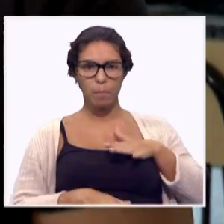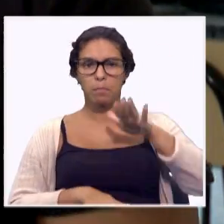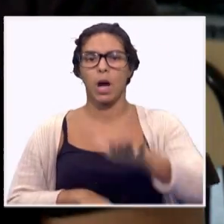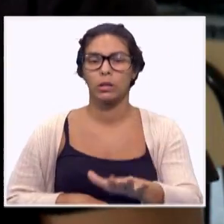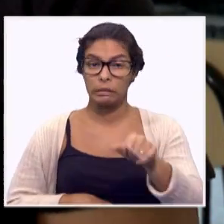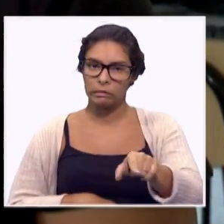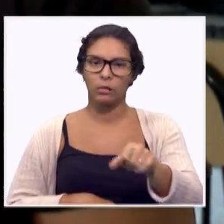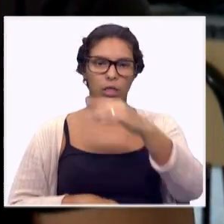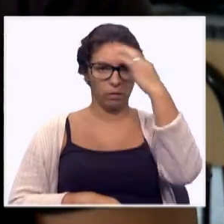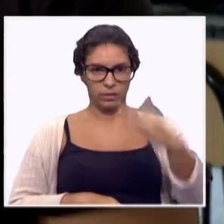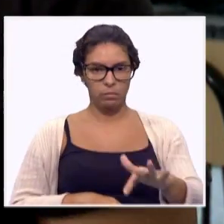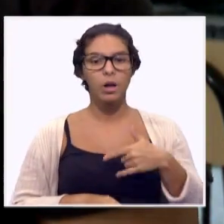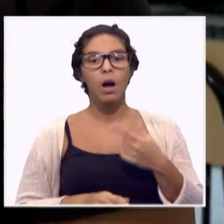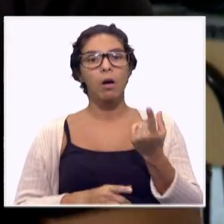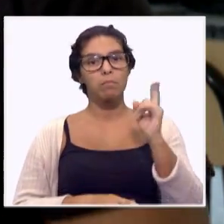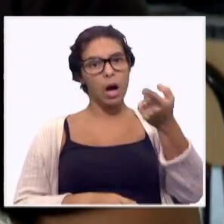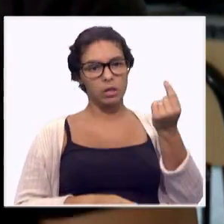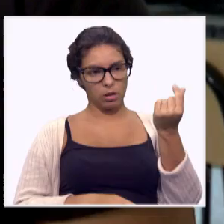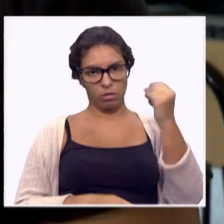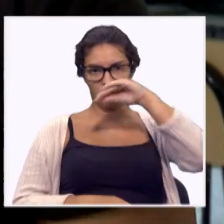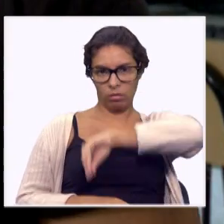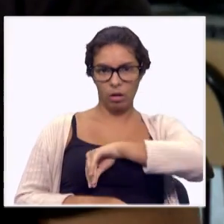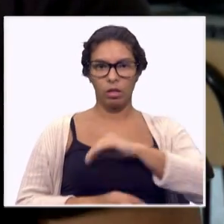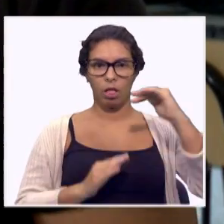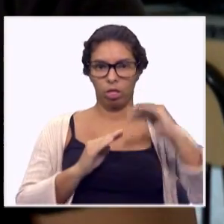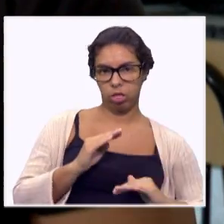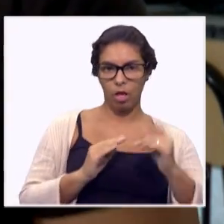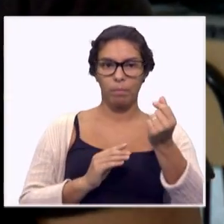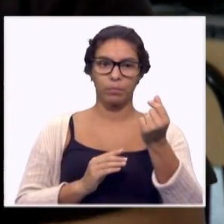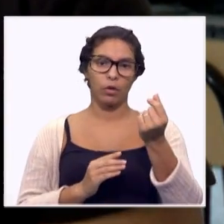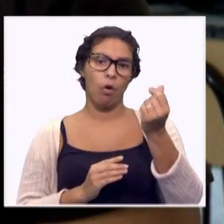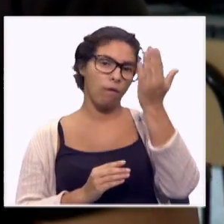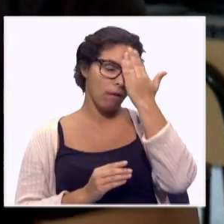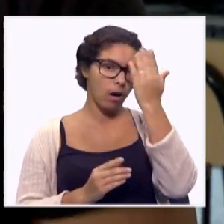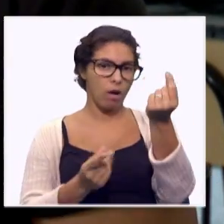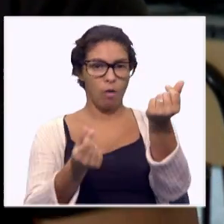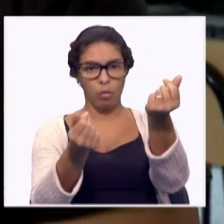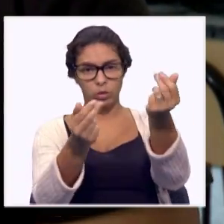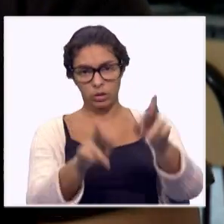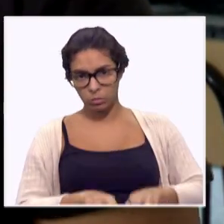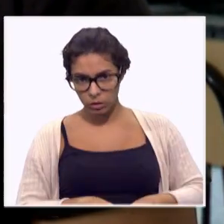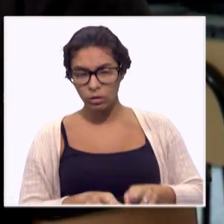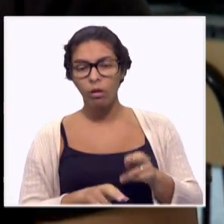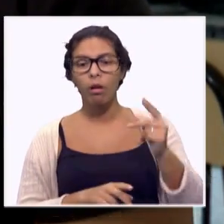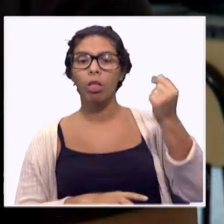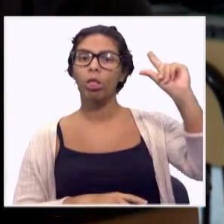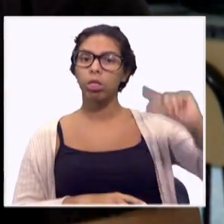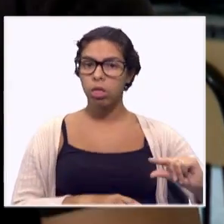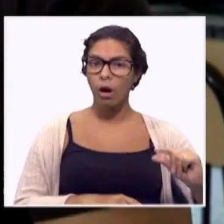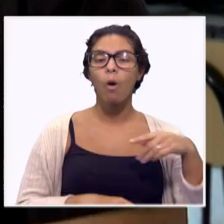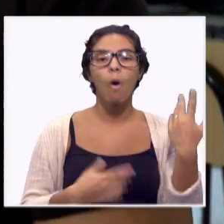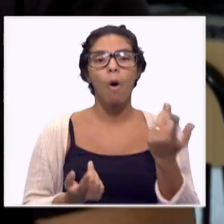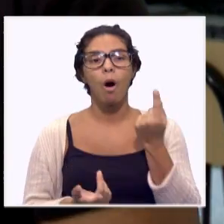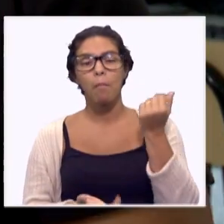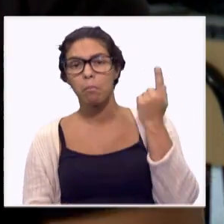para iniciar tens que baixar orçamentos, ou tens que se calhar ir trabalhar à borda a primeira vez, até